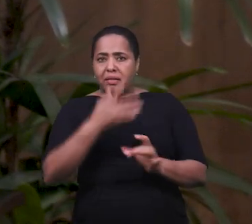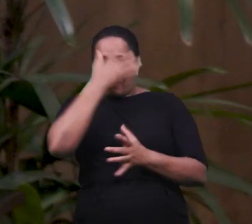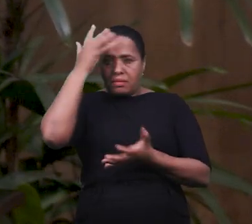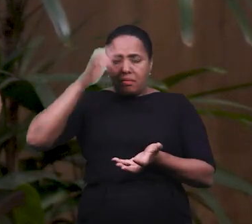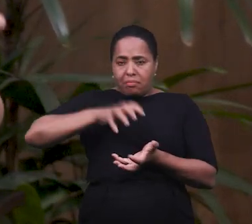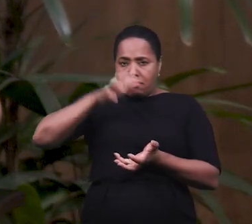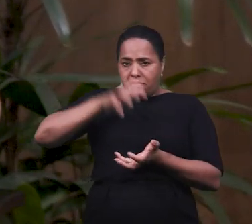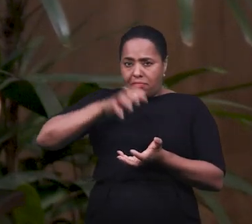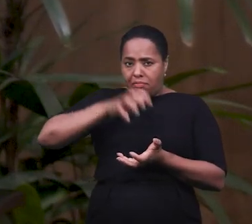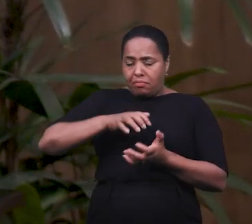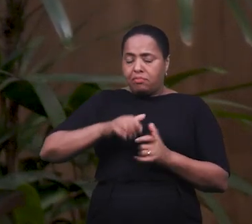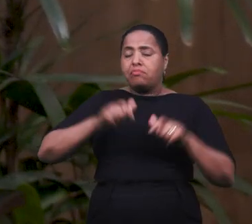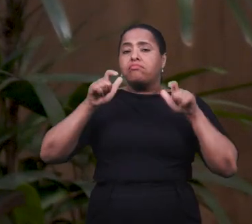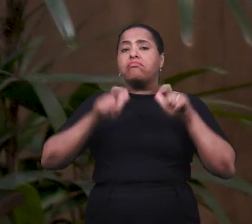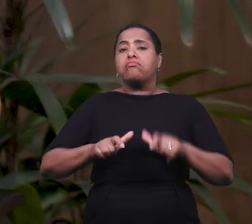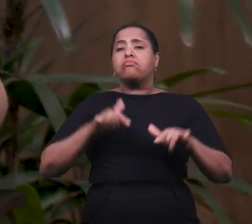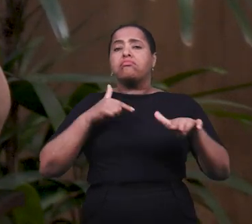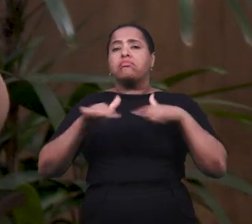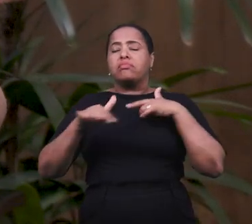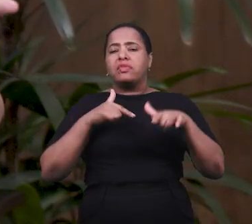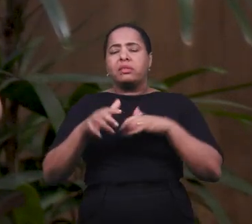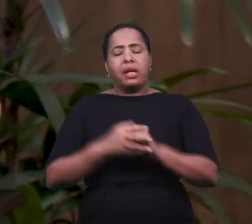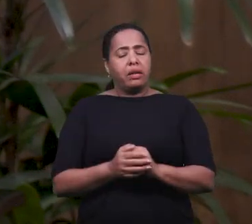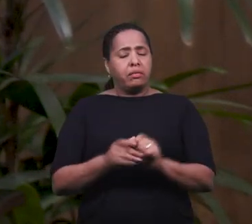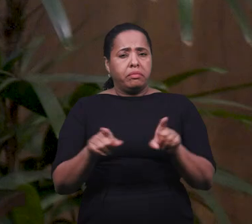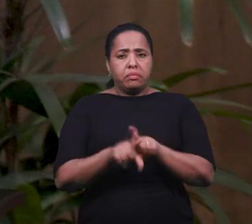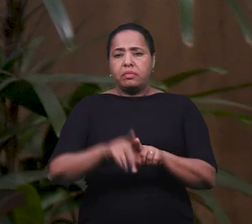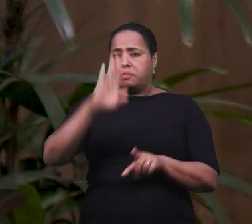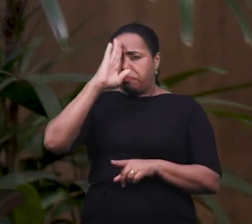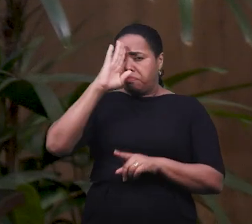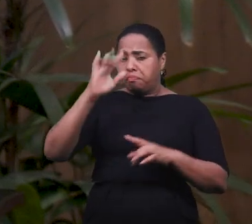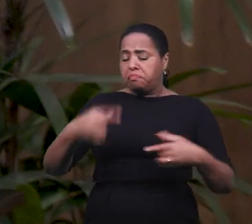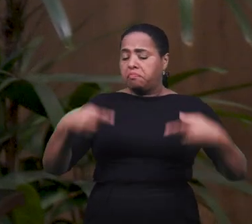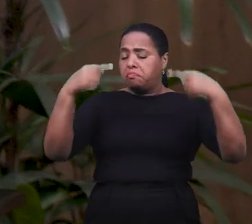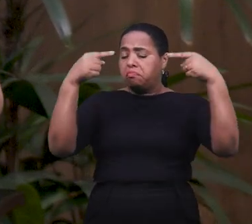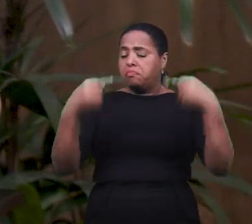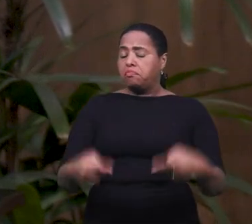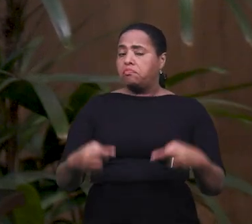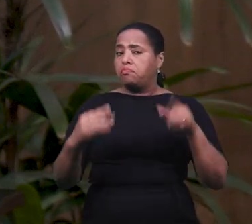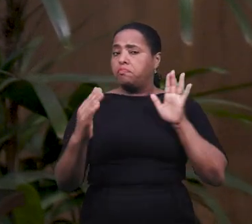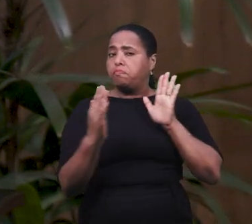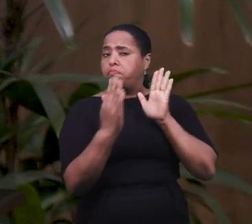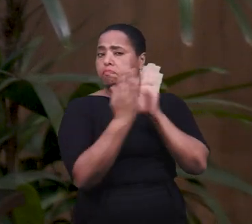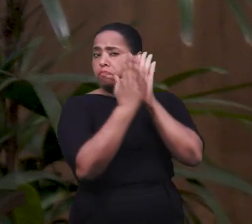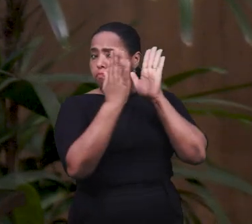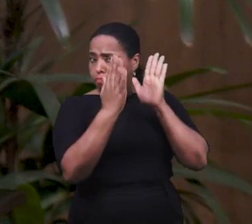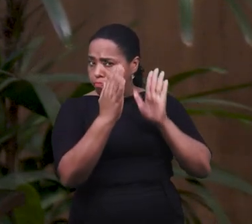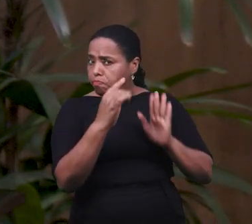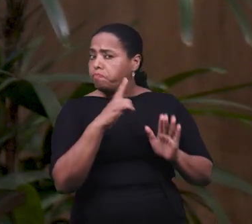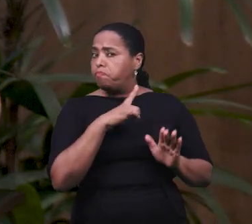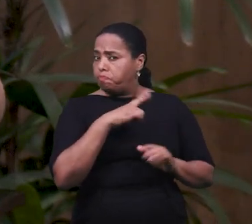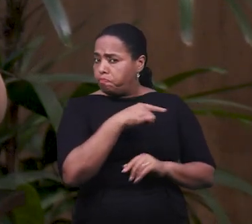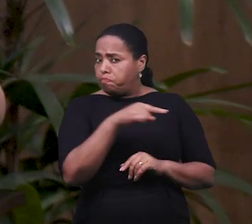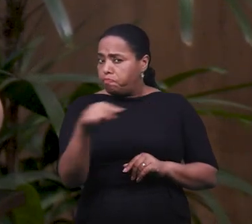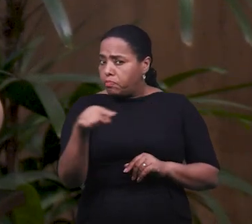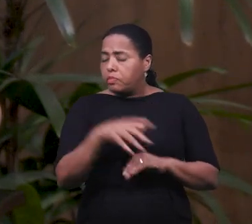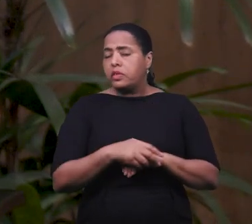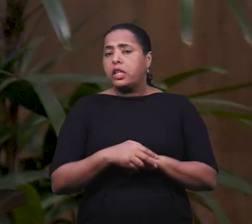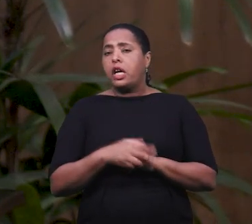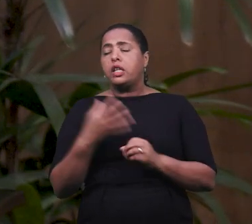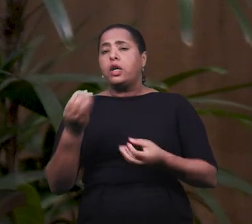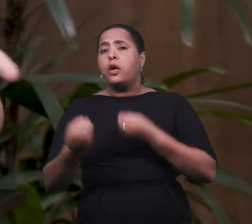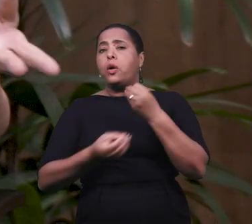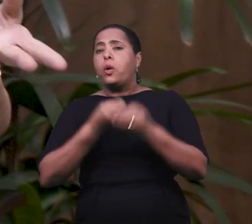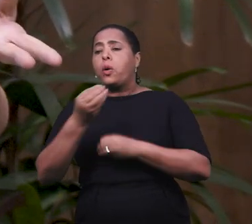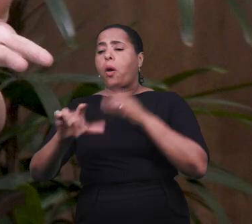trabalho. Também falaremos sobre quais os principais desafios enfrentados por eles, as medidas legais que